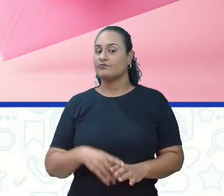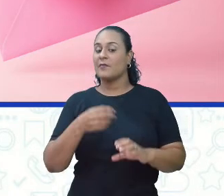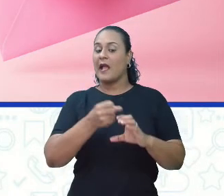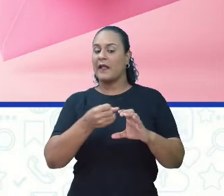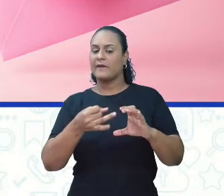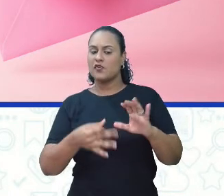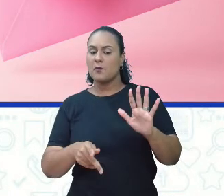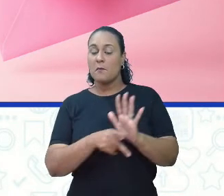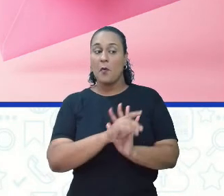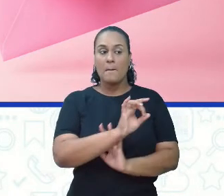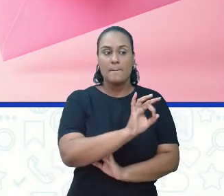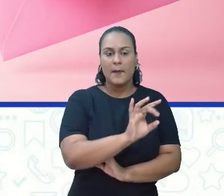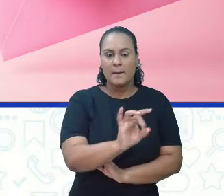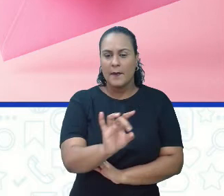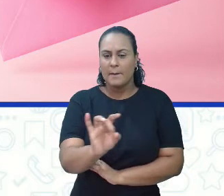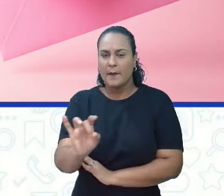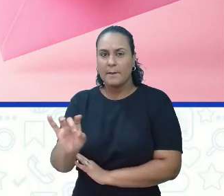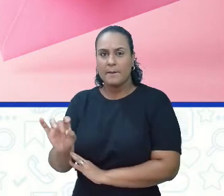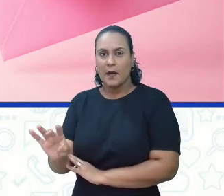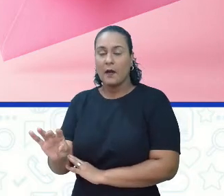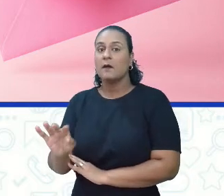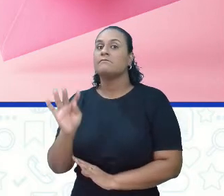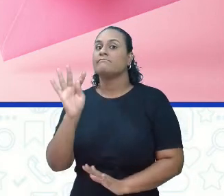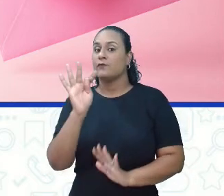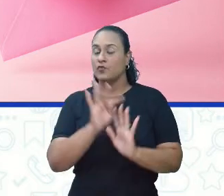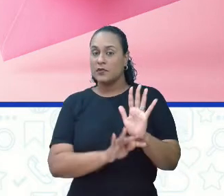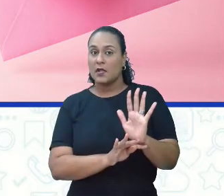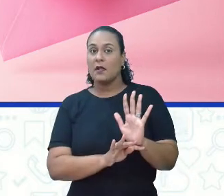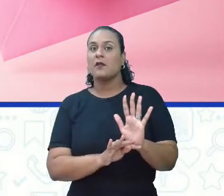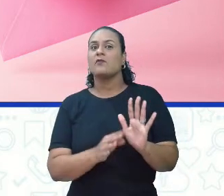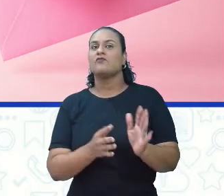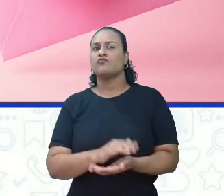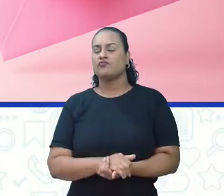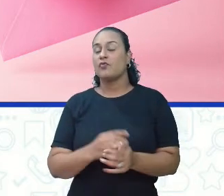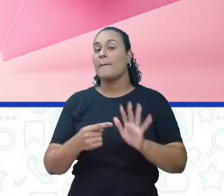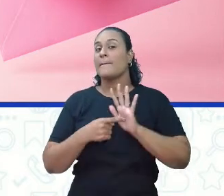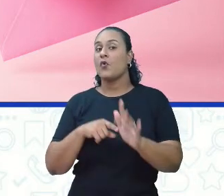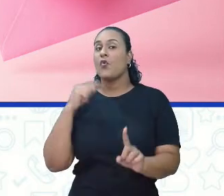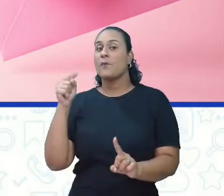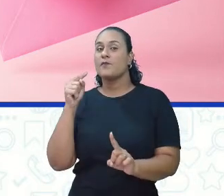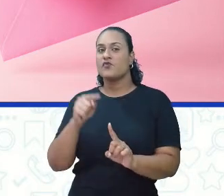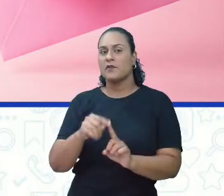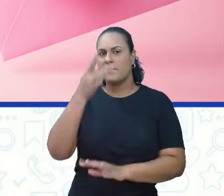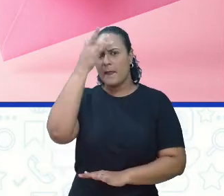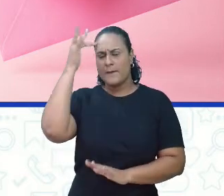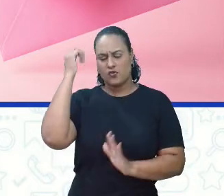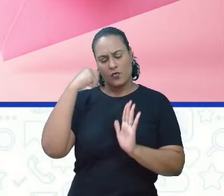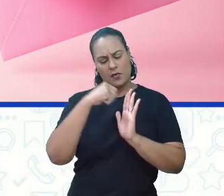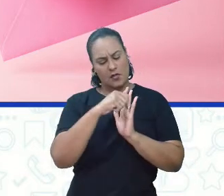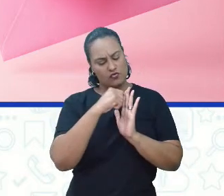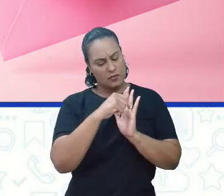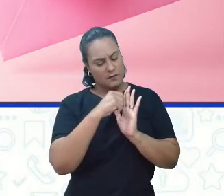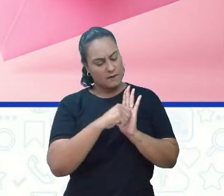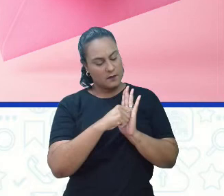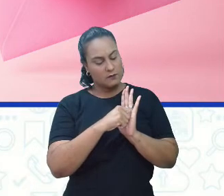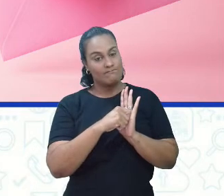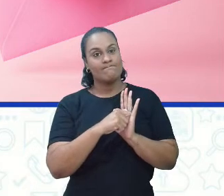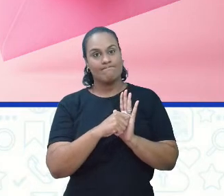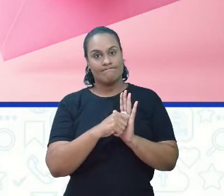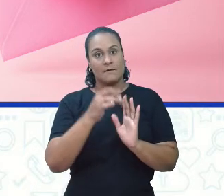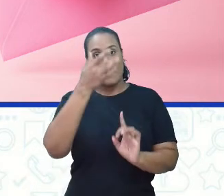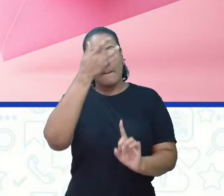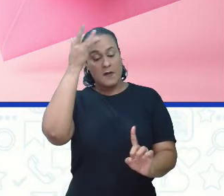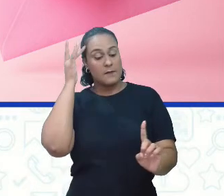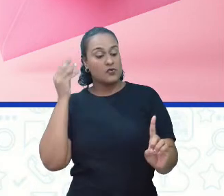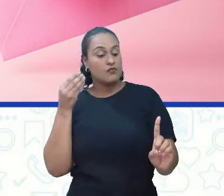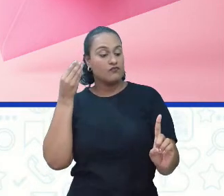personalíssimas, né? Nelas, o texto reflete as intenções do remetente ao destinatário. Ainda assim,